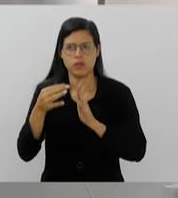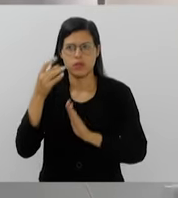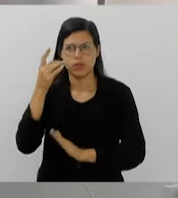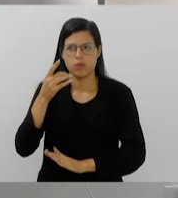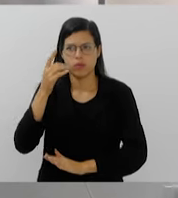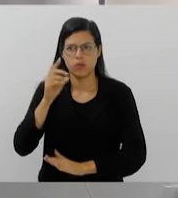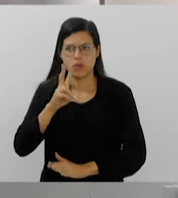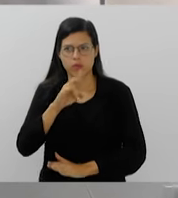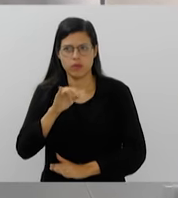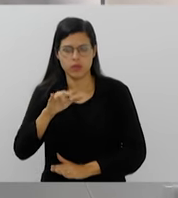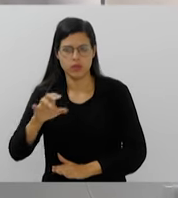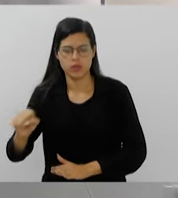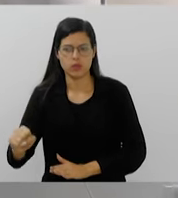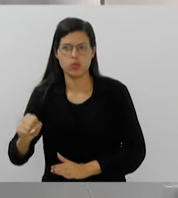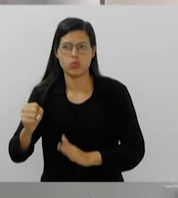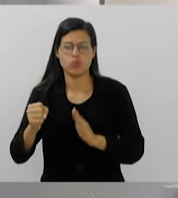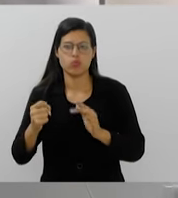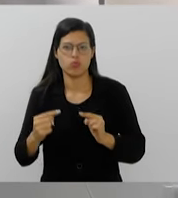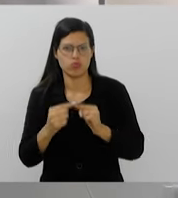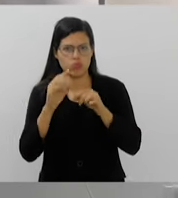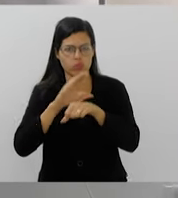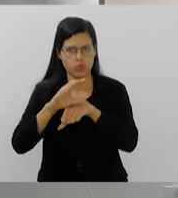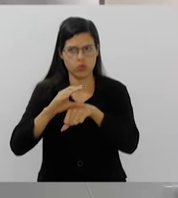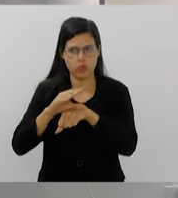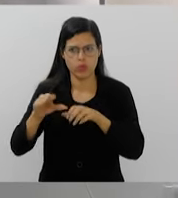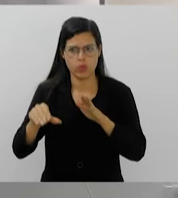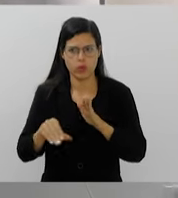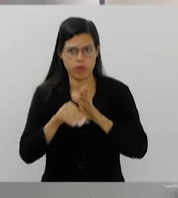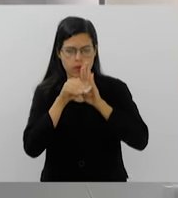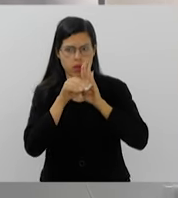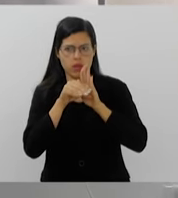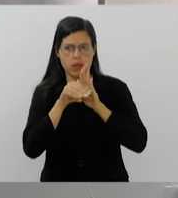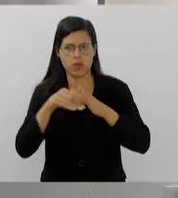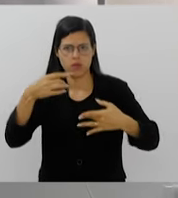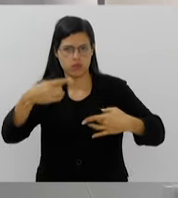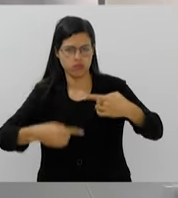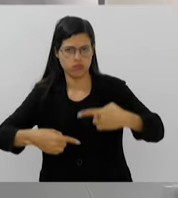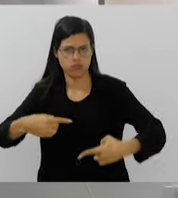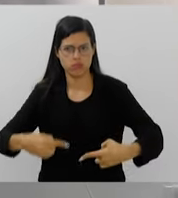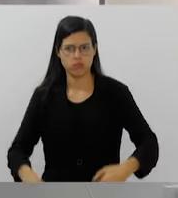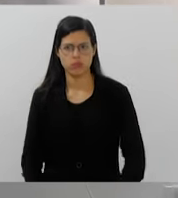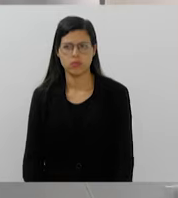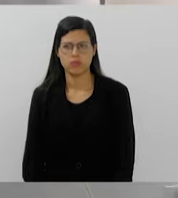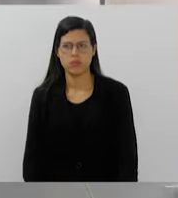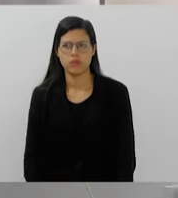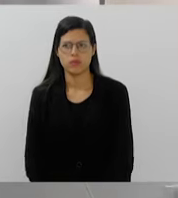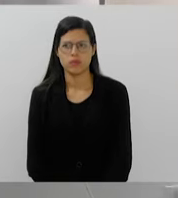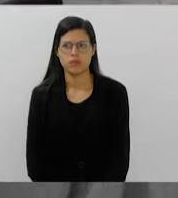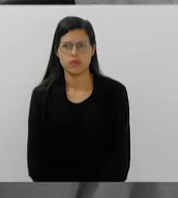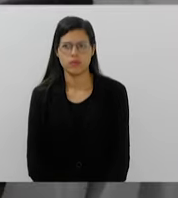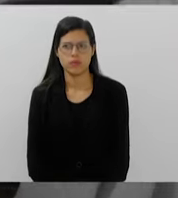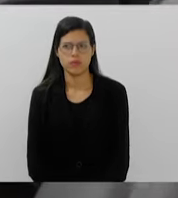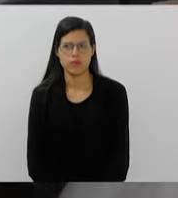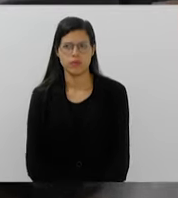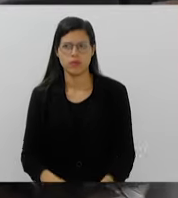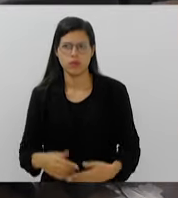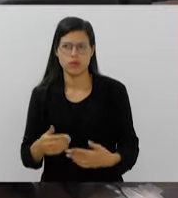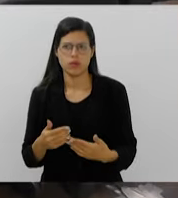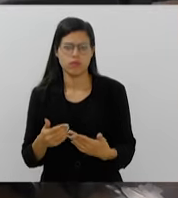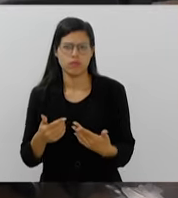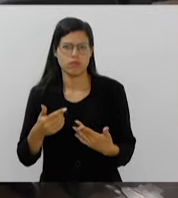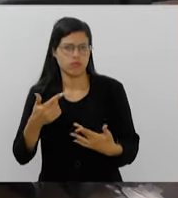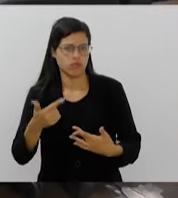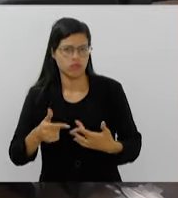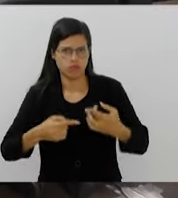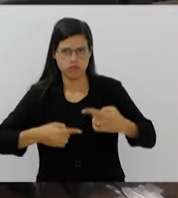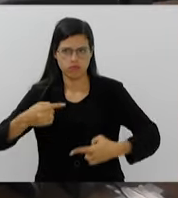Cozzolino é pela constitucionalidade com emendas. Em discussão. Não havendo quem queira discutir,